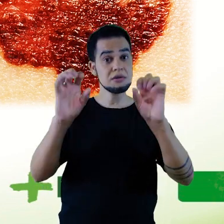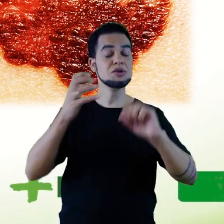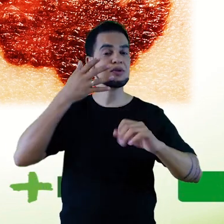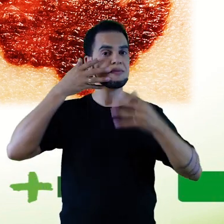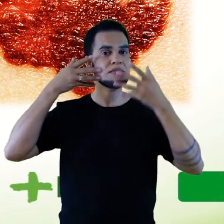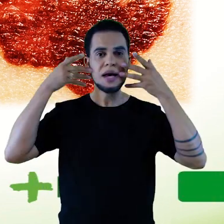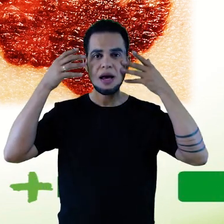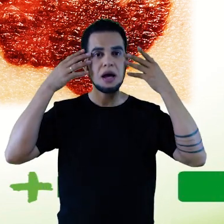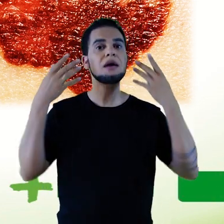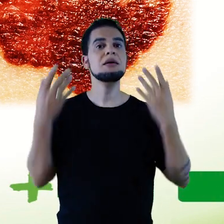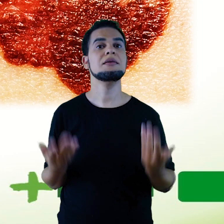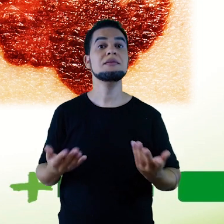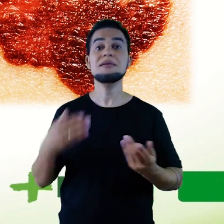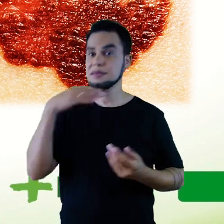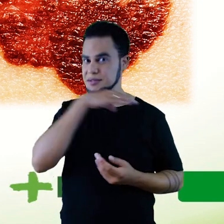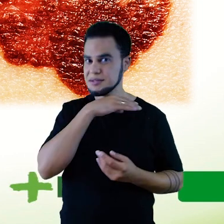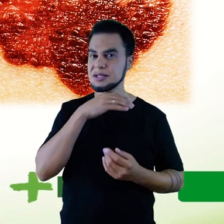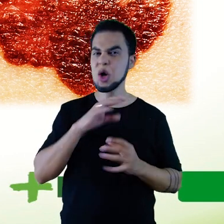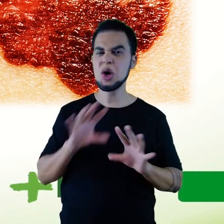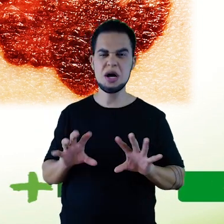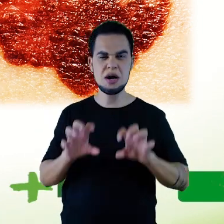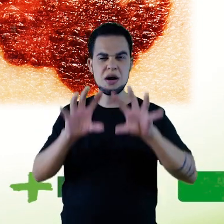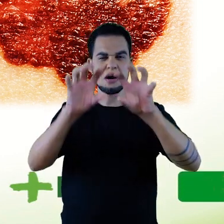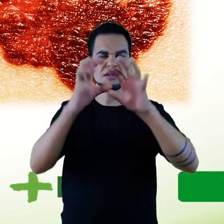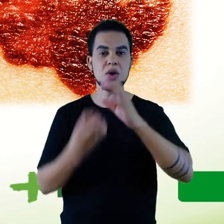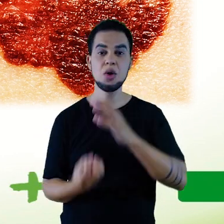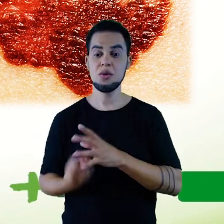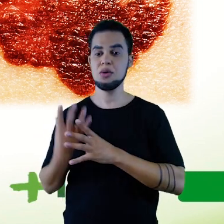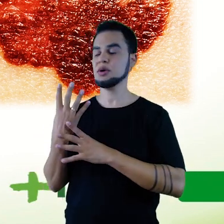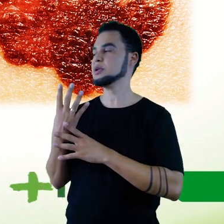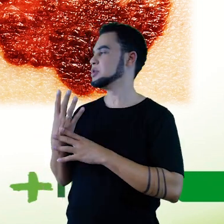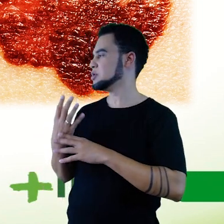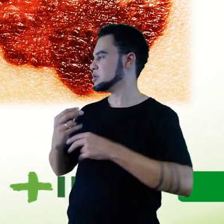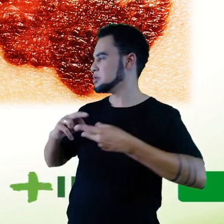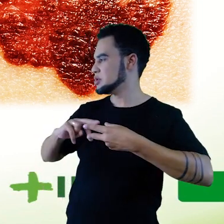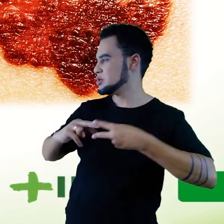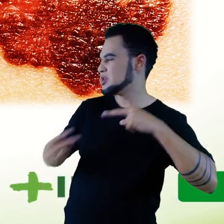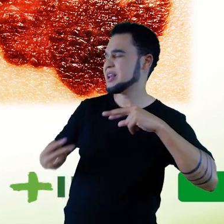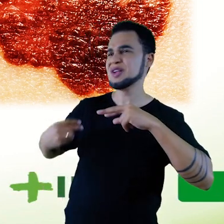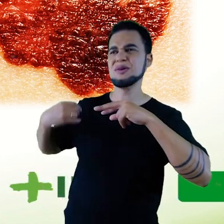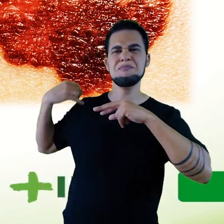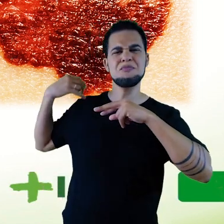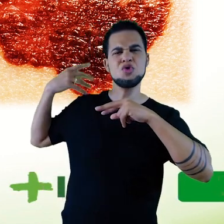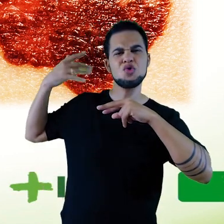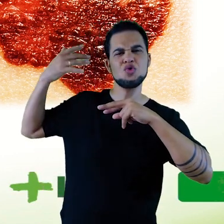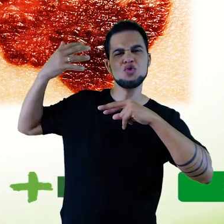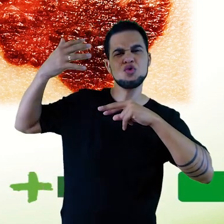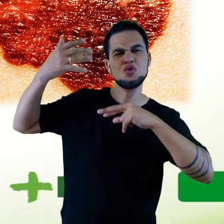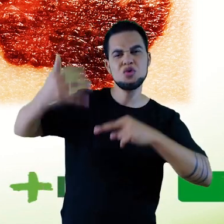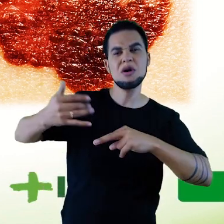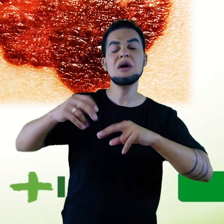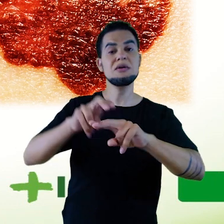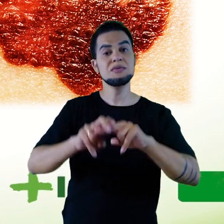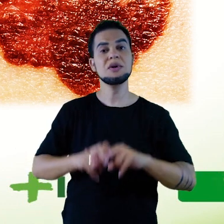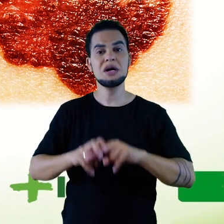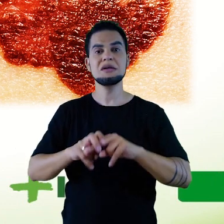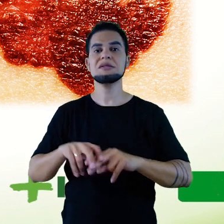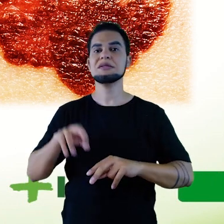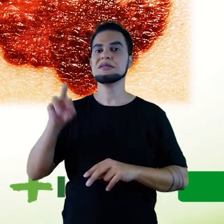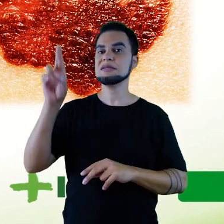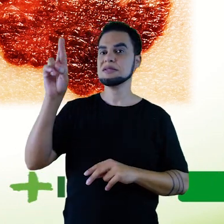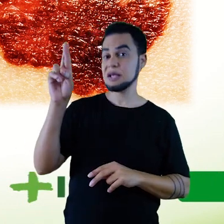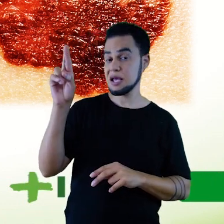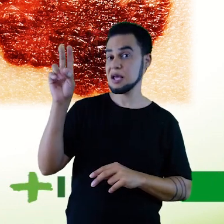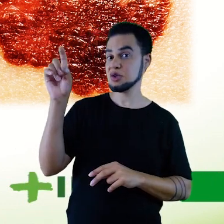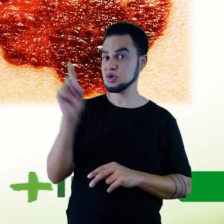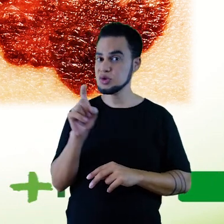Entendeu que câncer, ele vem de uma origem genética, né? Lá do DNA, uma alteração, seja por raio-x,